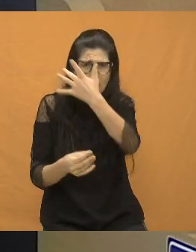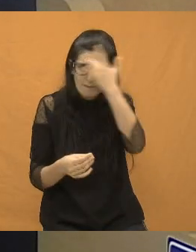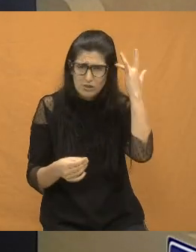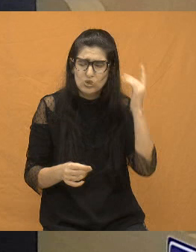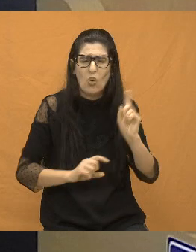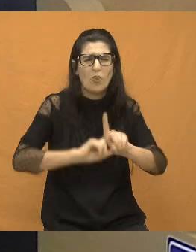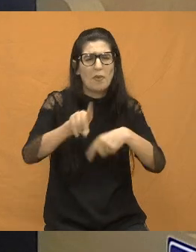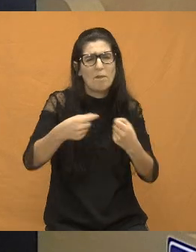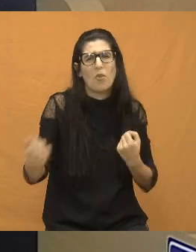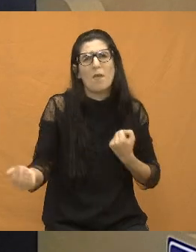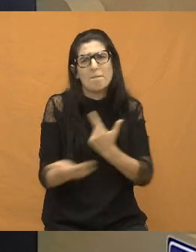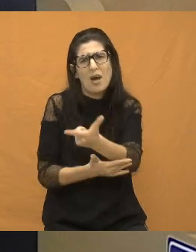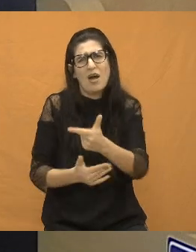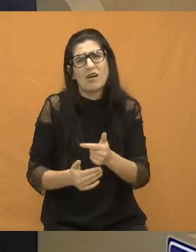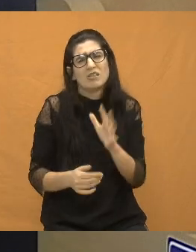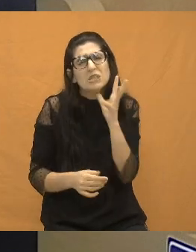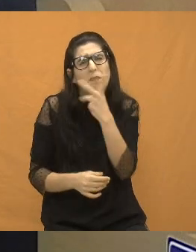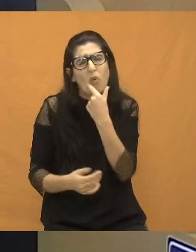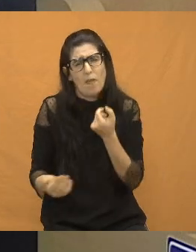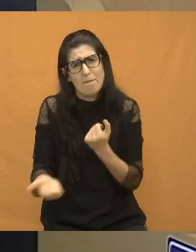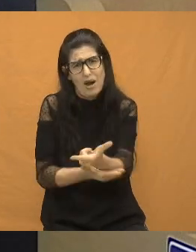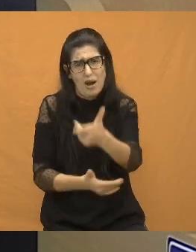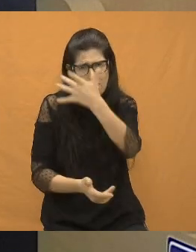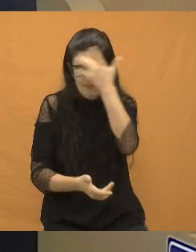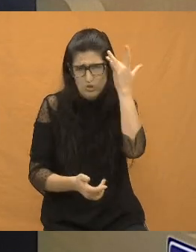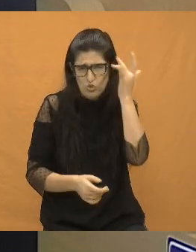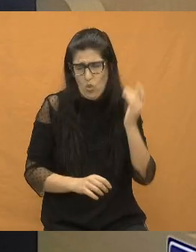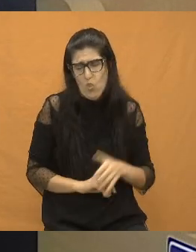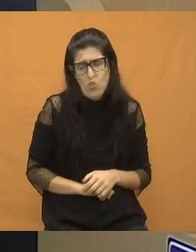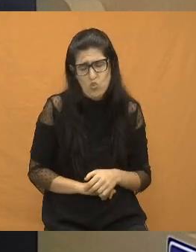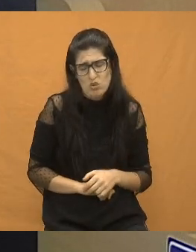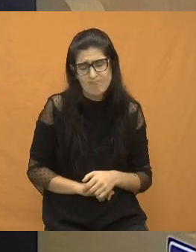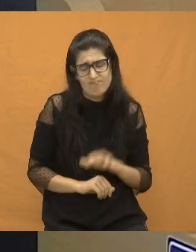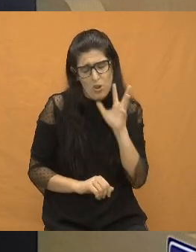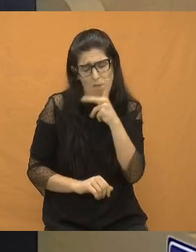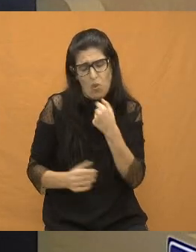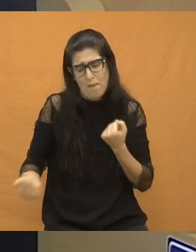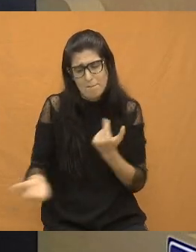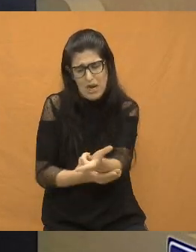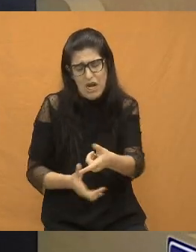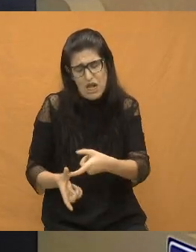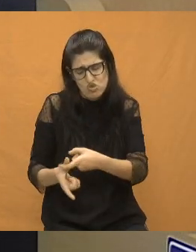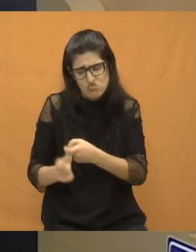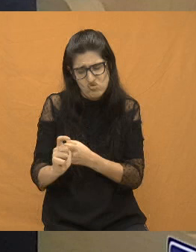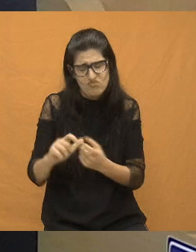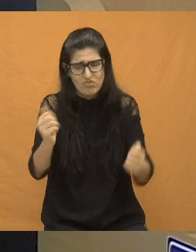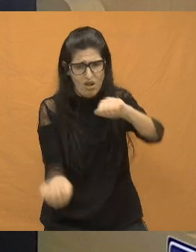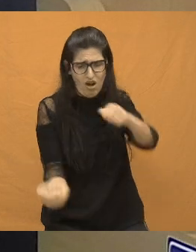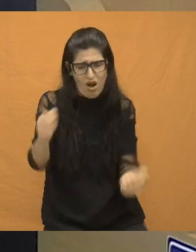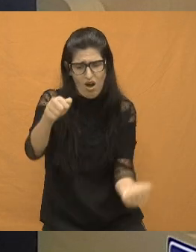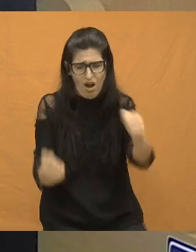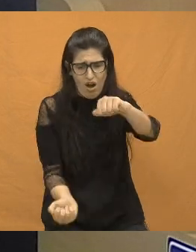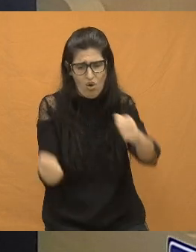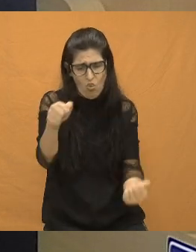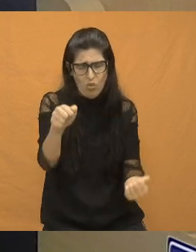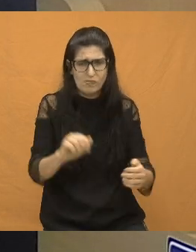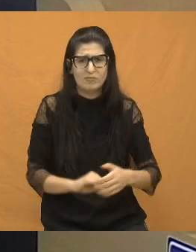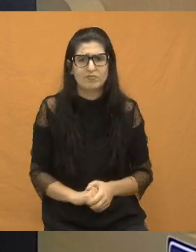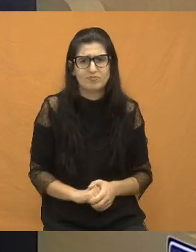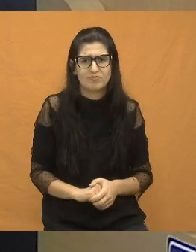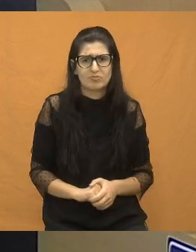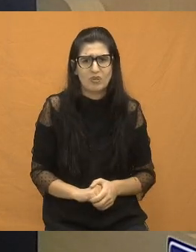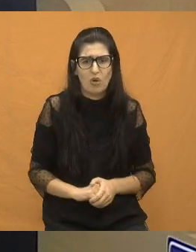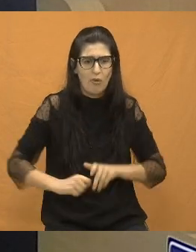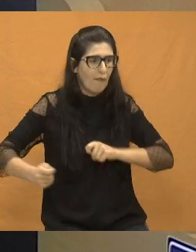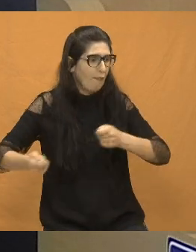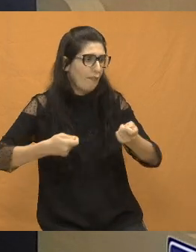quitando por algum motivo ou outro. Mas essa receita, ela um pouco, nós não temos controle sobre ela, porque ela é de acordo